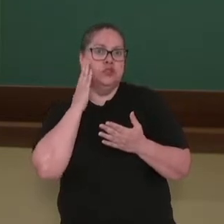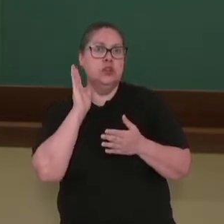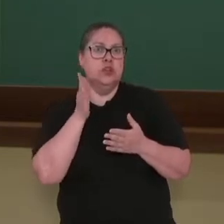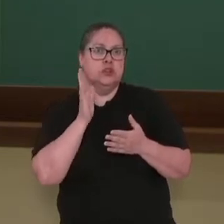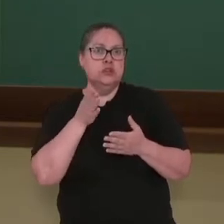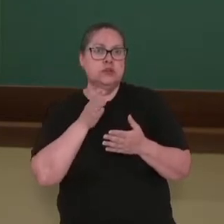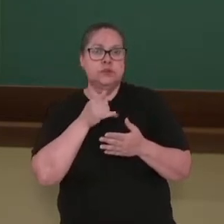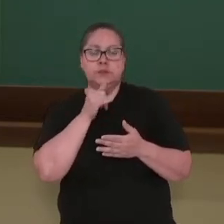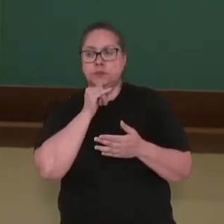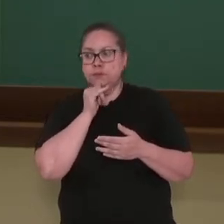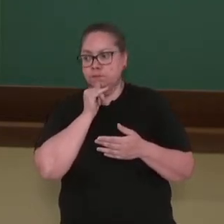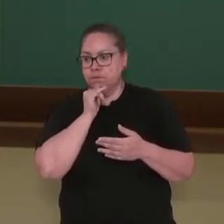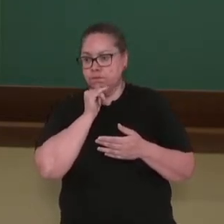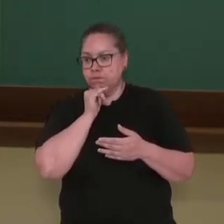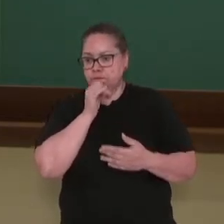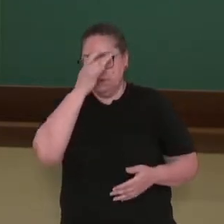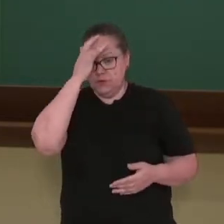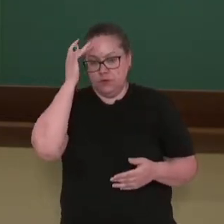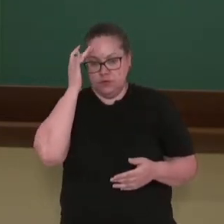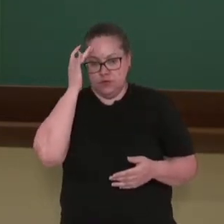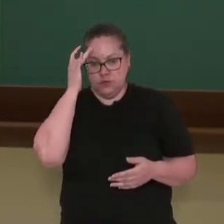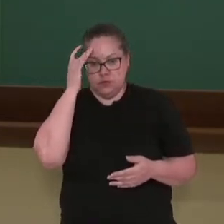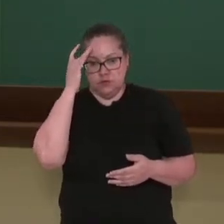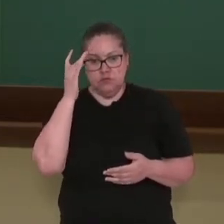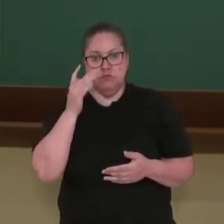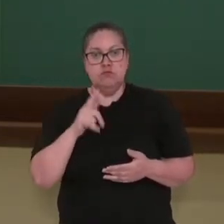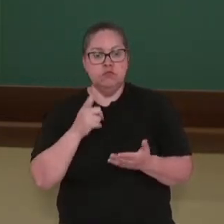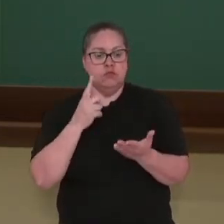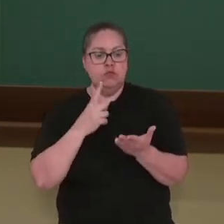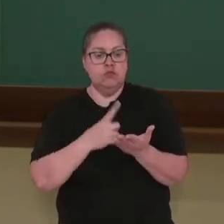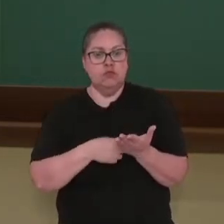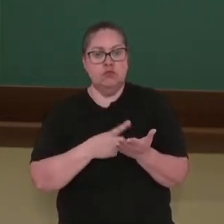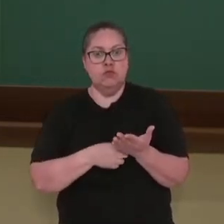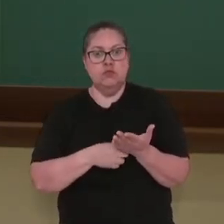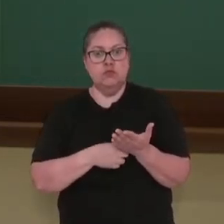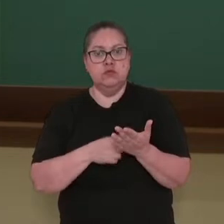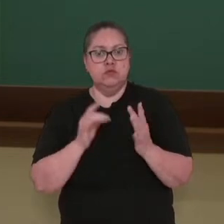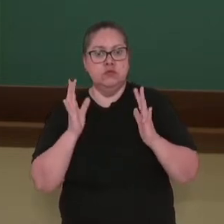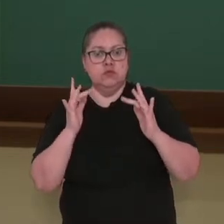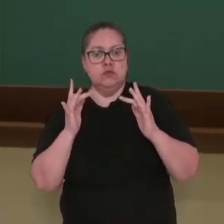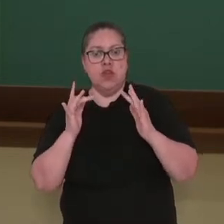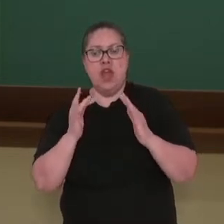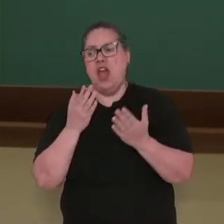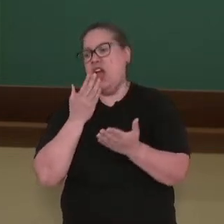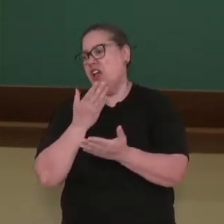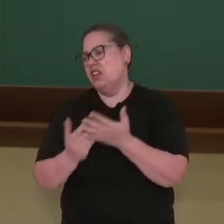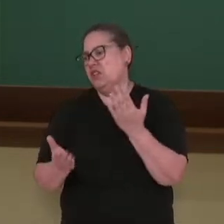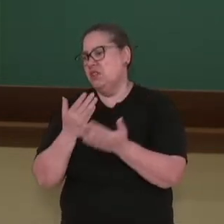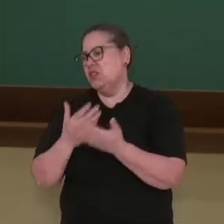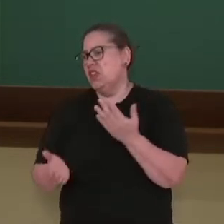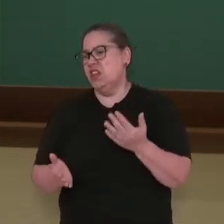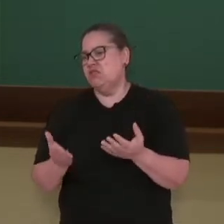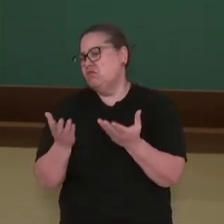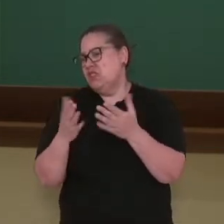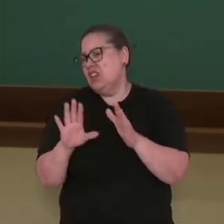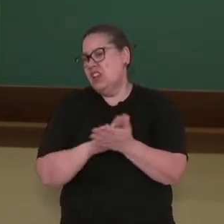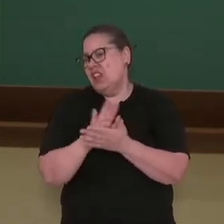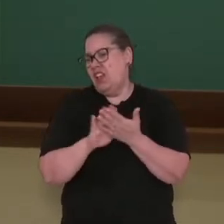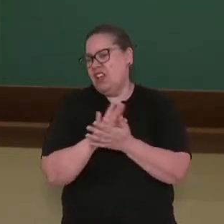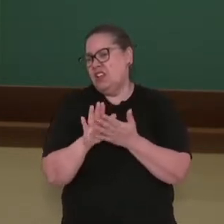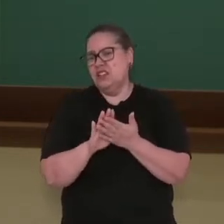por exemplo, que uma pessoa não tem um compromisso no relacionamento amoroso? Ah, terminei porque ele não tinha compromisso nenhum, ela não